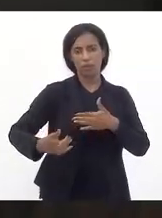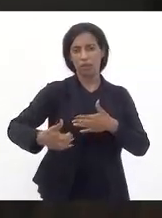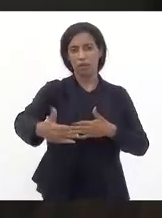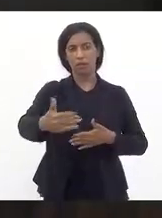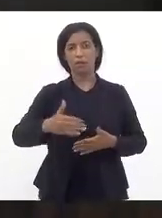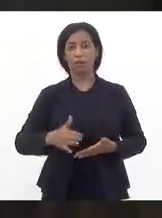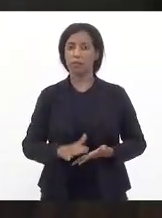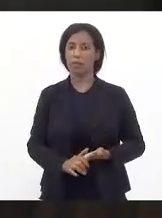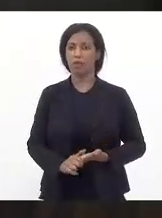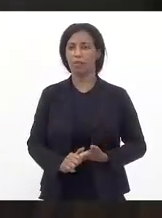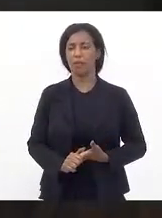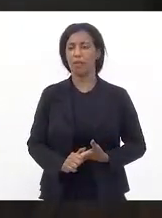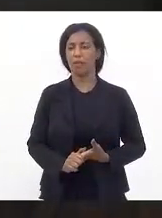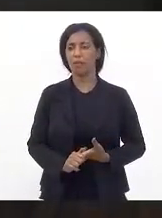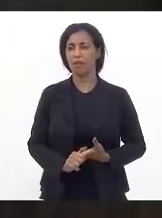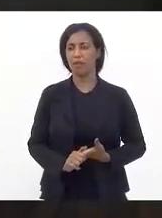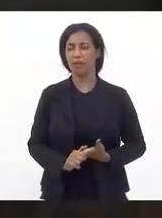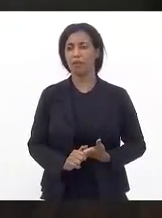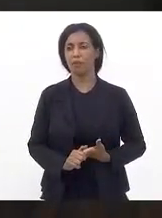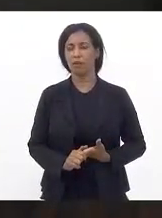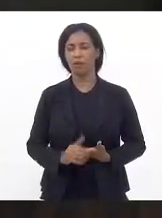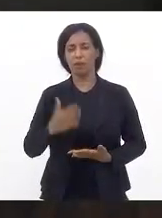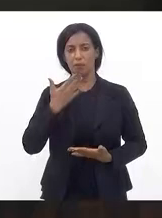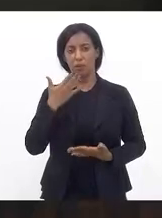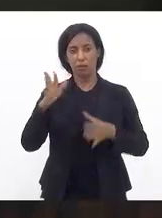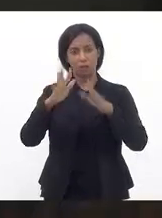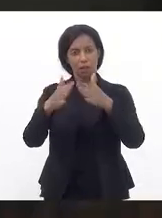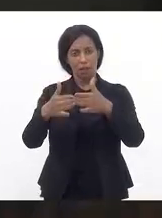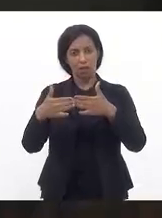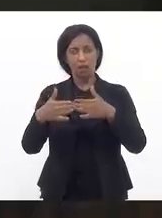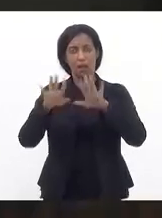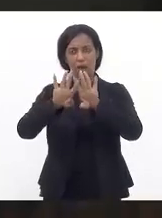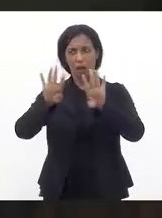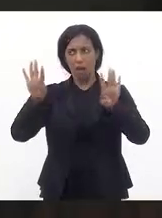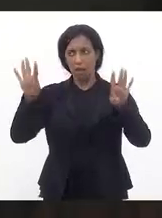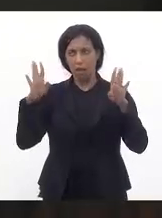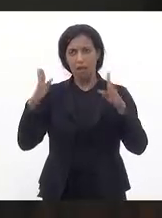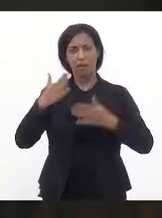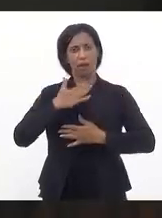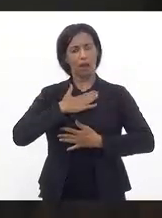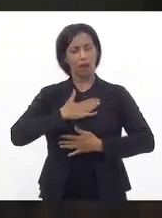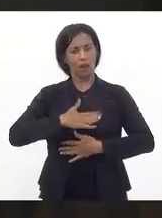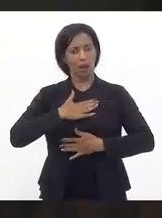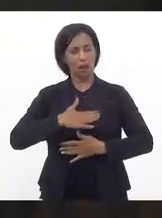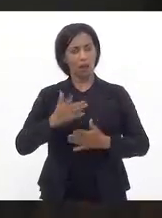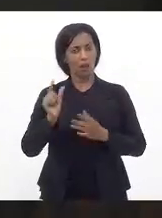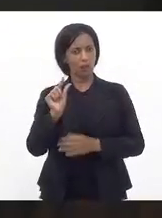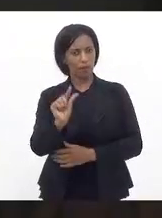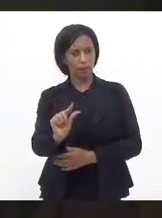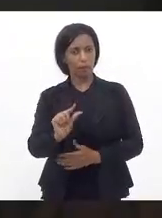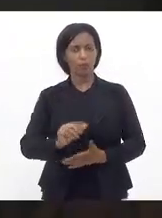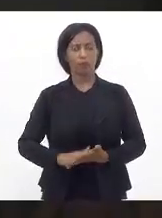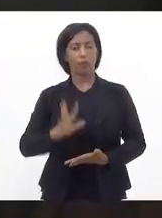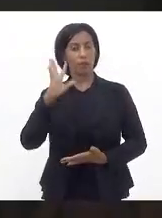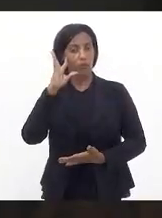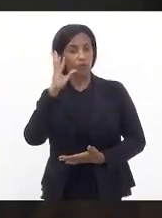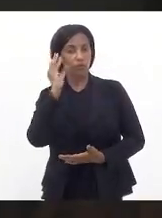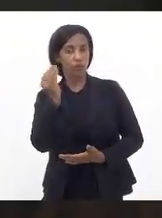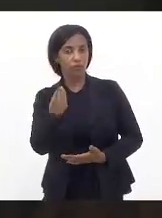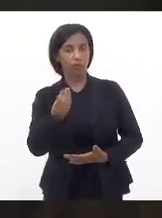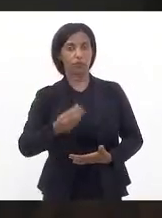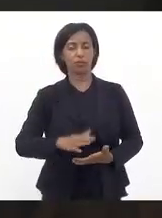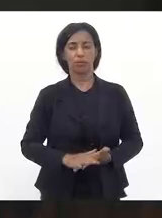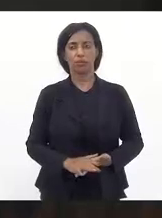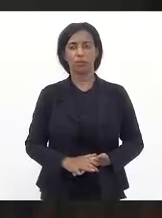projeto em pauta bom então eu pediria as Galerias segura aí um pouquinho vamos resolver a